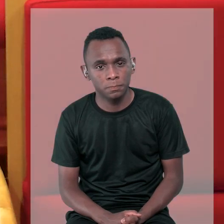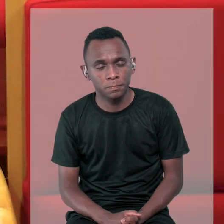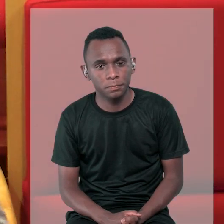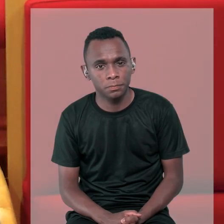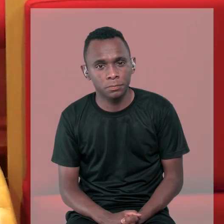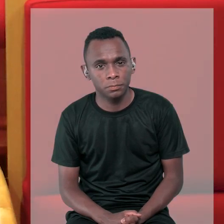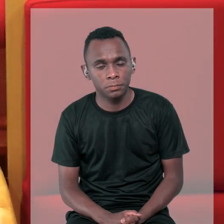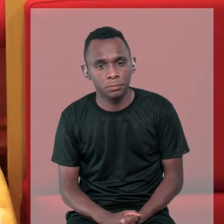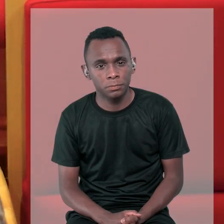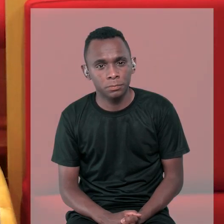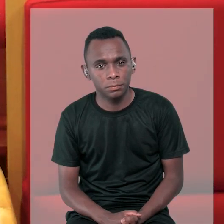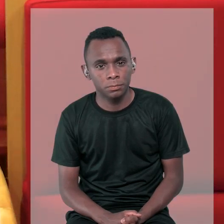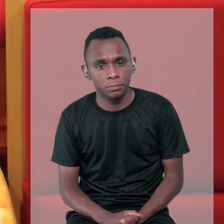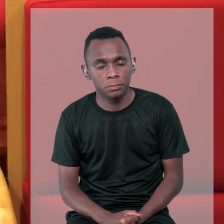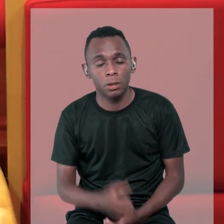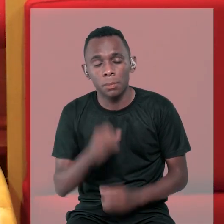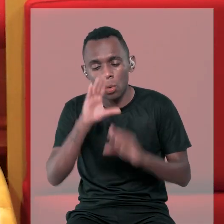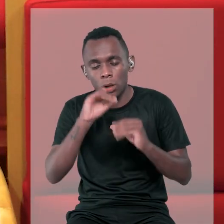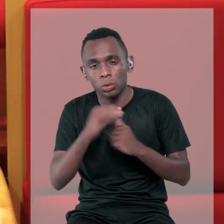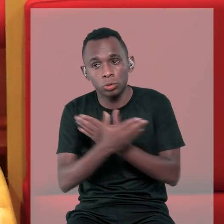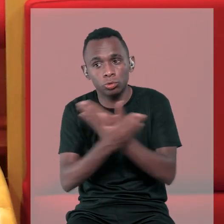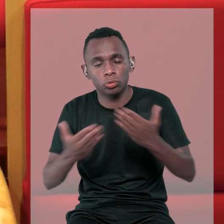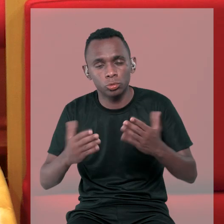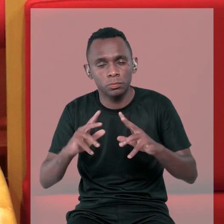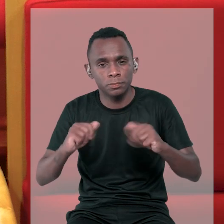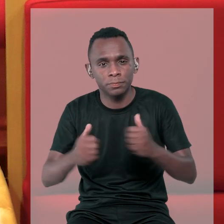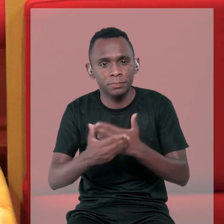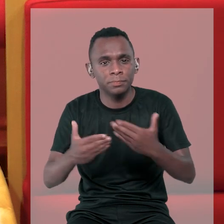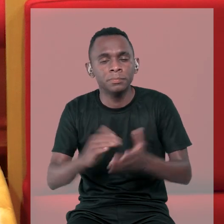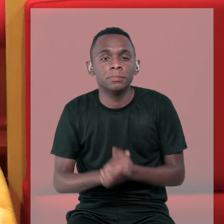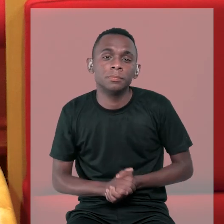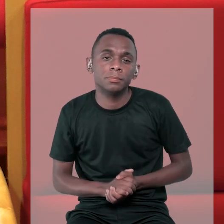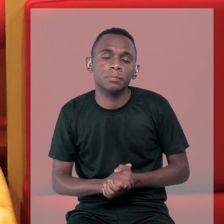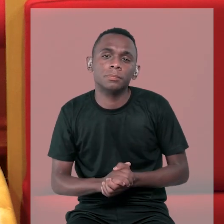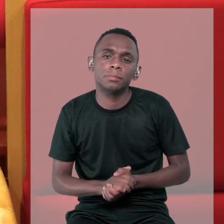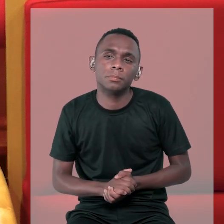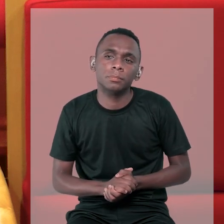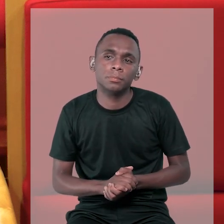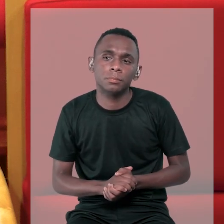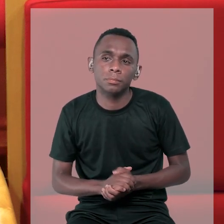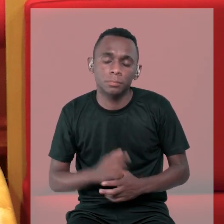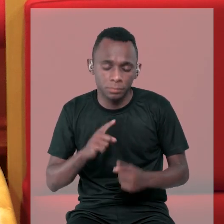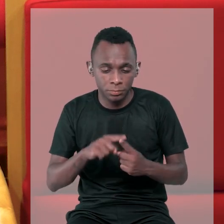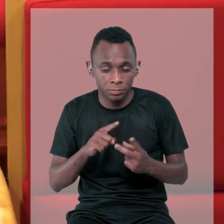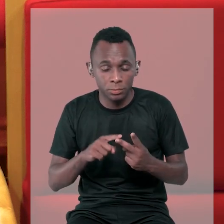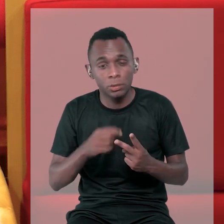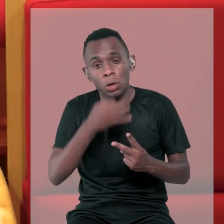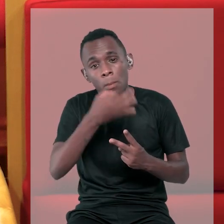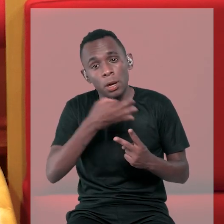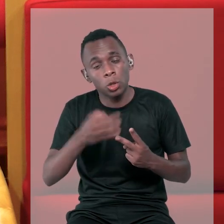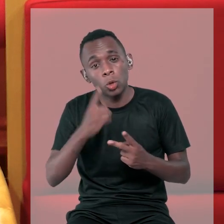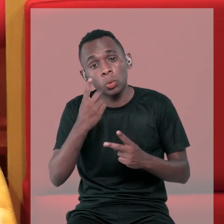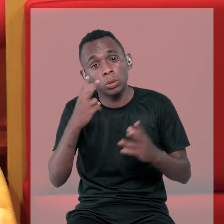Boa noite a todos. Boa noite, Pedro. Tenho dois comentários, duas perguntas sobre dois conceitos que me